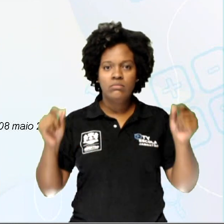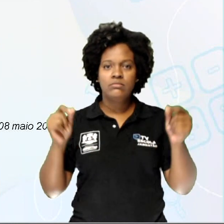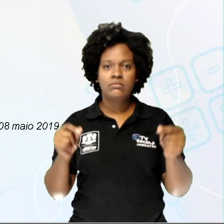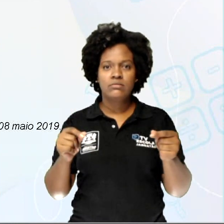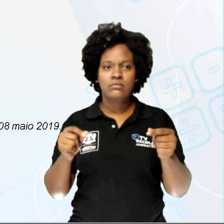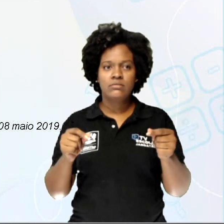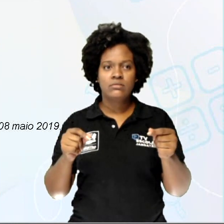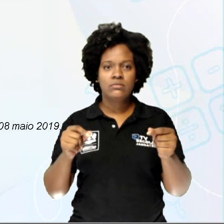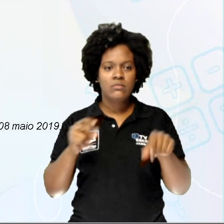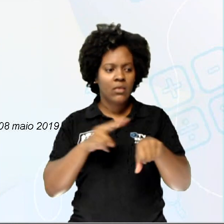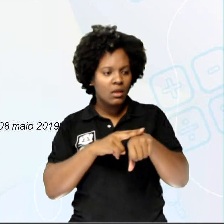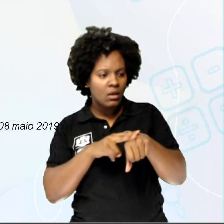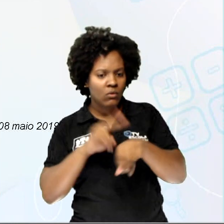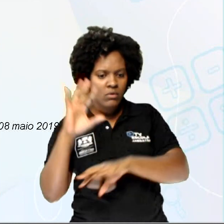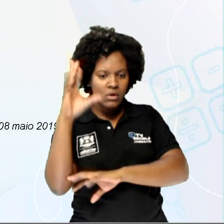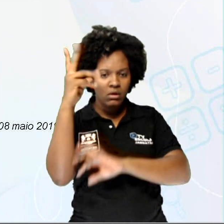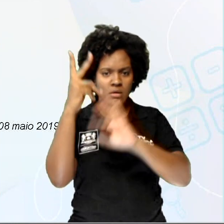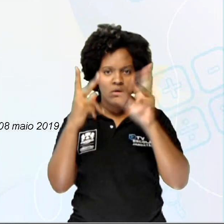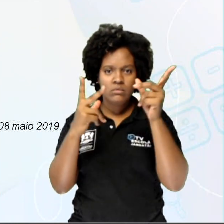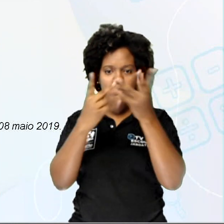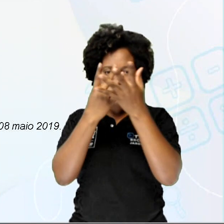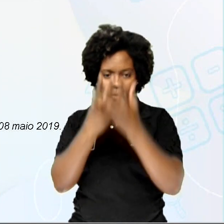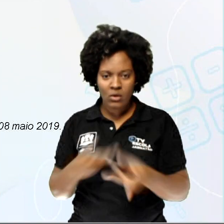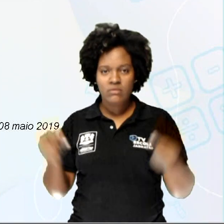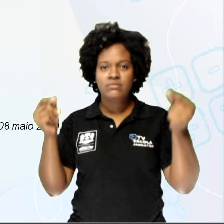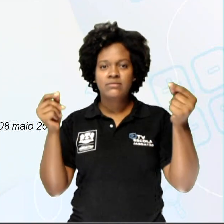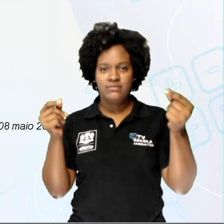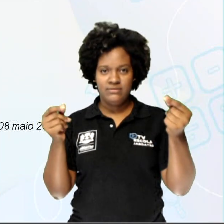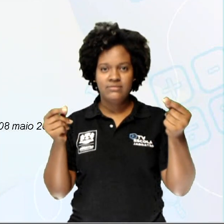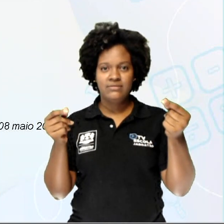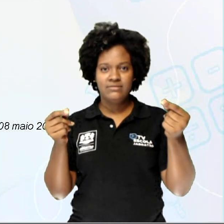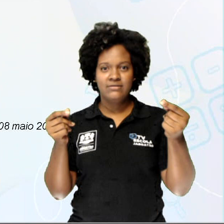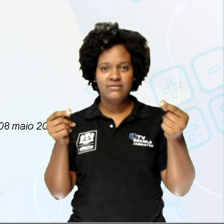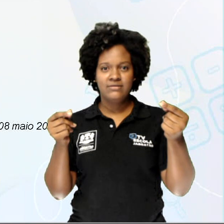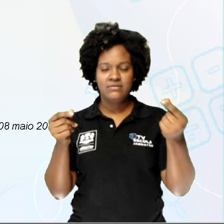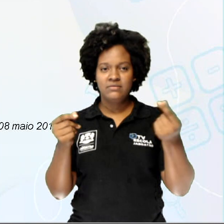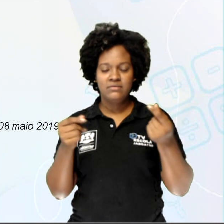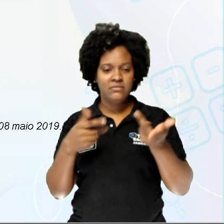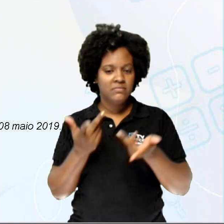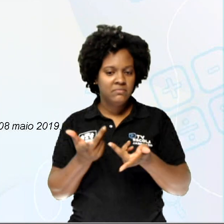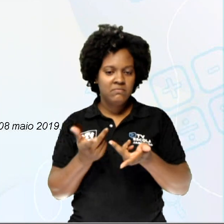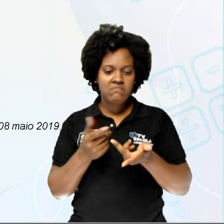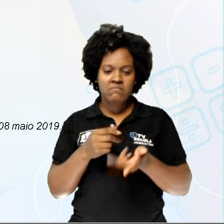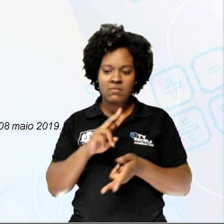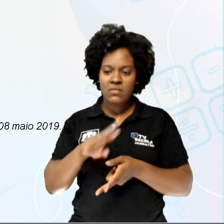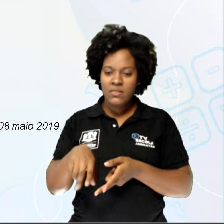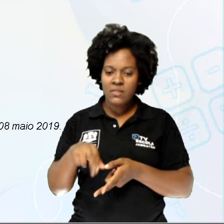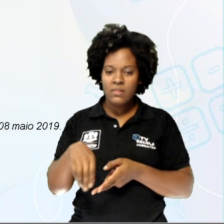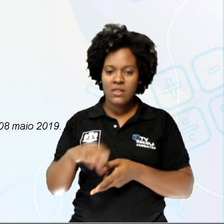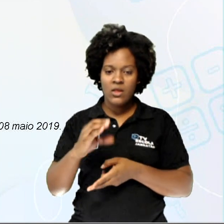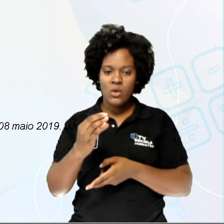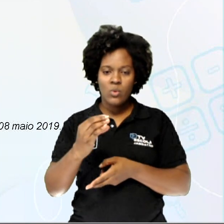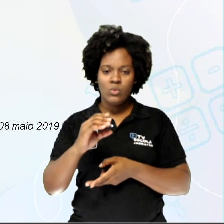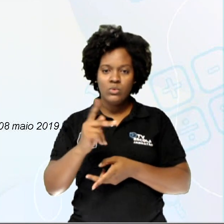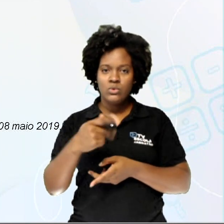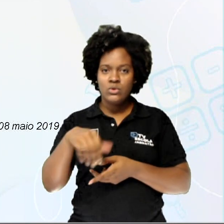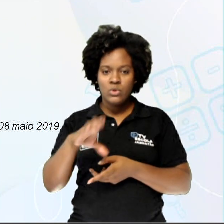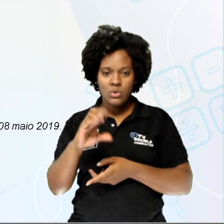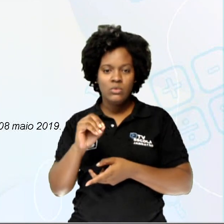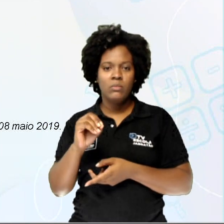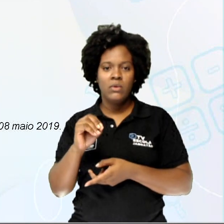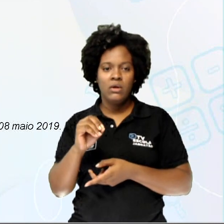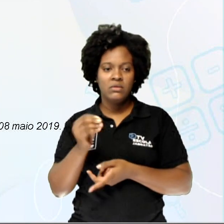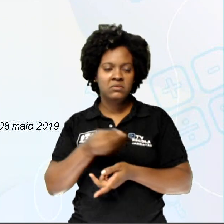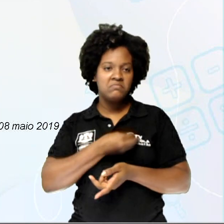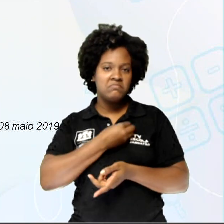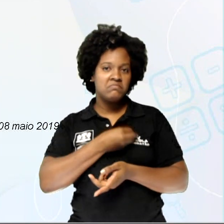E o verde, onde é que está? Poluição comeu. Nem o Chico Mendes sobreviveu. O texto